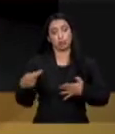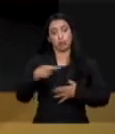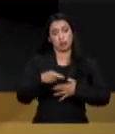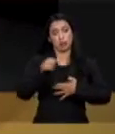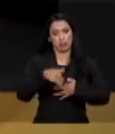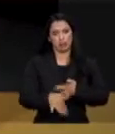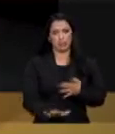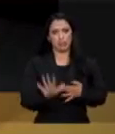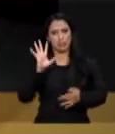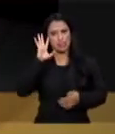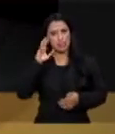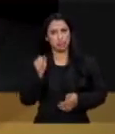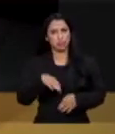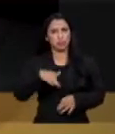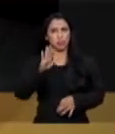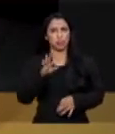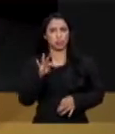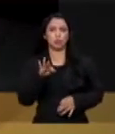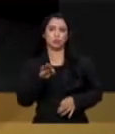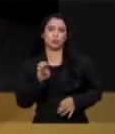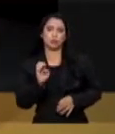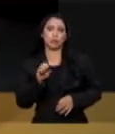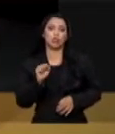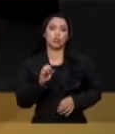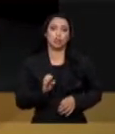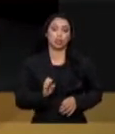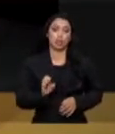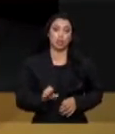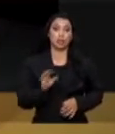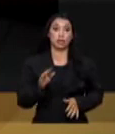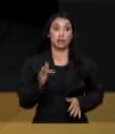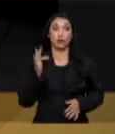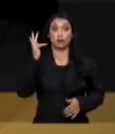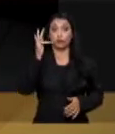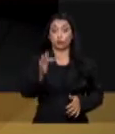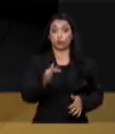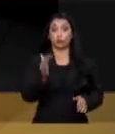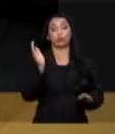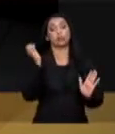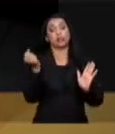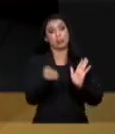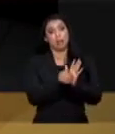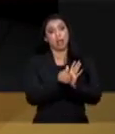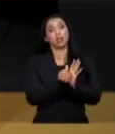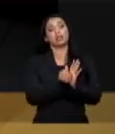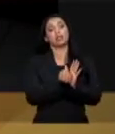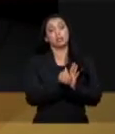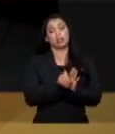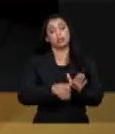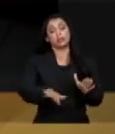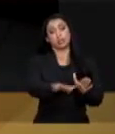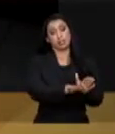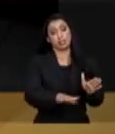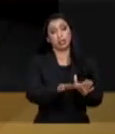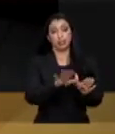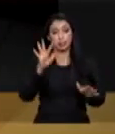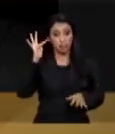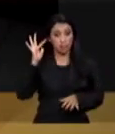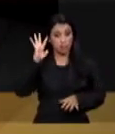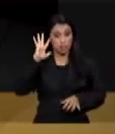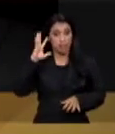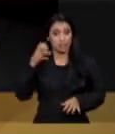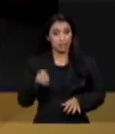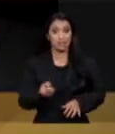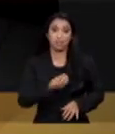além de decidir uma tese, de definir uma tese que norteará o futuro das demarcações de nossas terras, também decidirá sobre o futuro